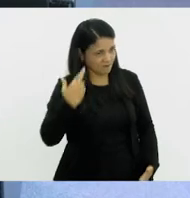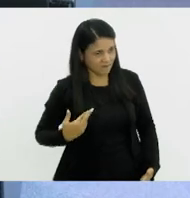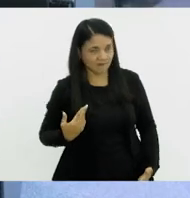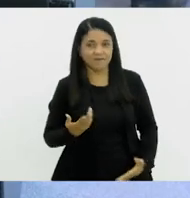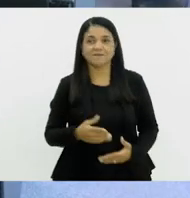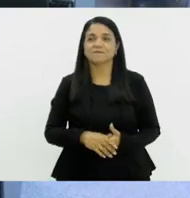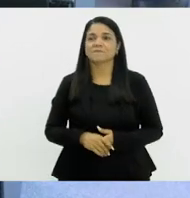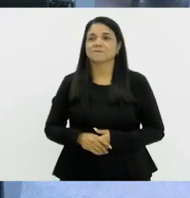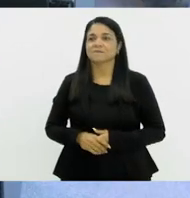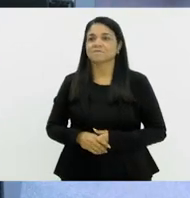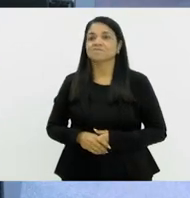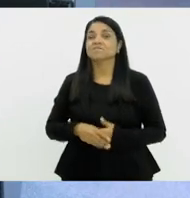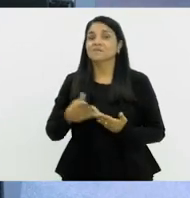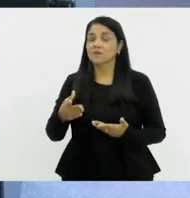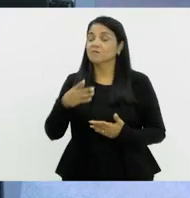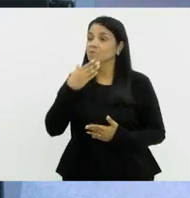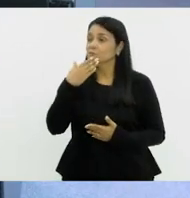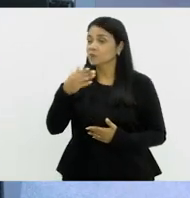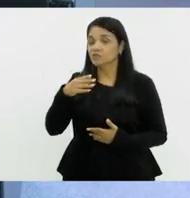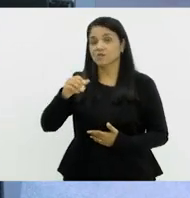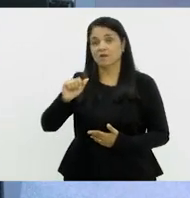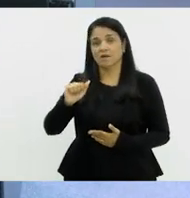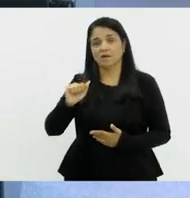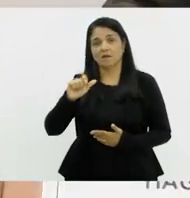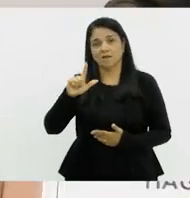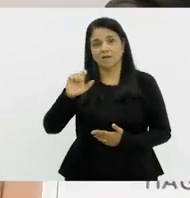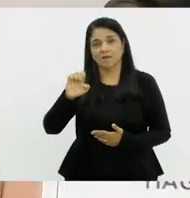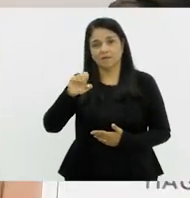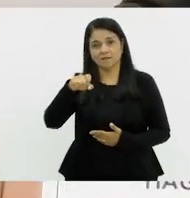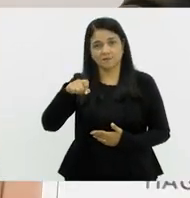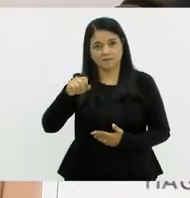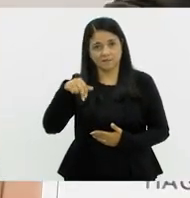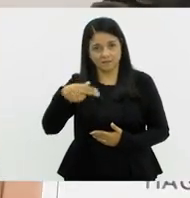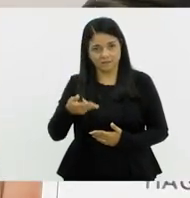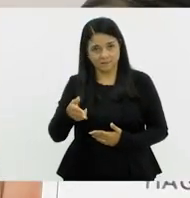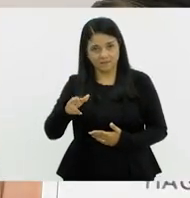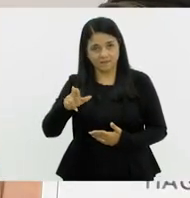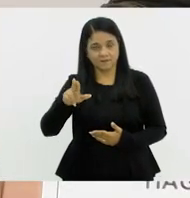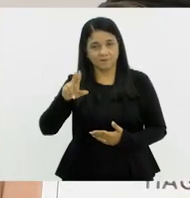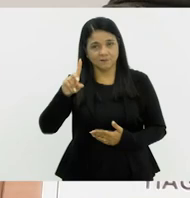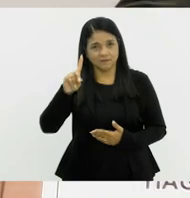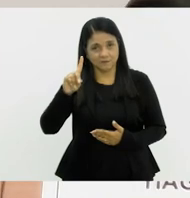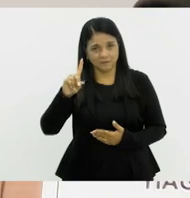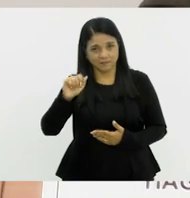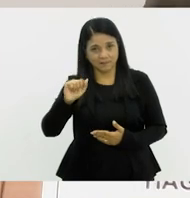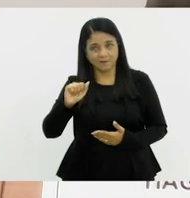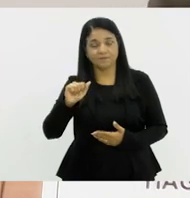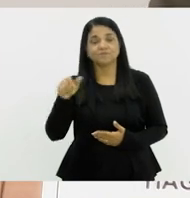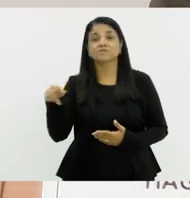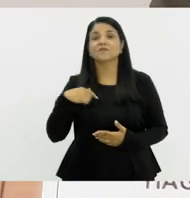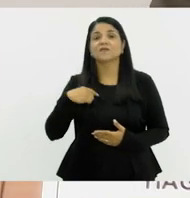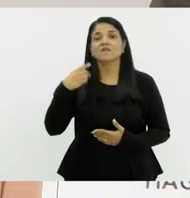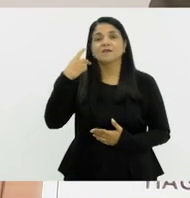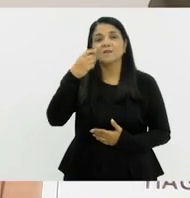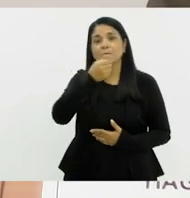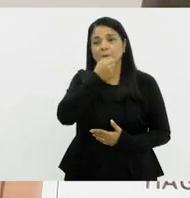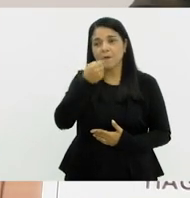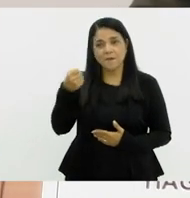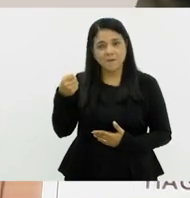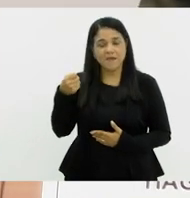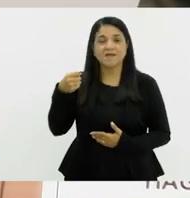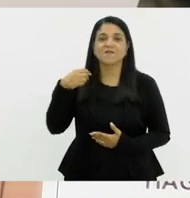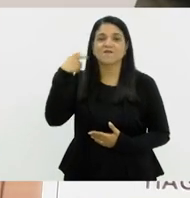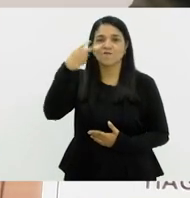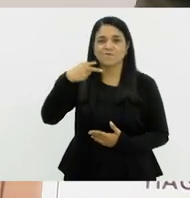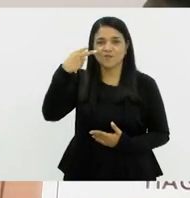por favor, estar conosco. Vou passar, então, para o nosso vereador Paulo Pinheiro, que preside a Comissão de Saúde